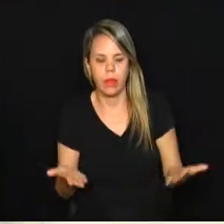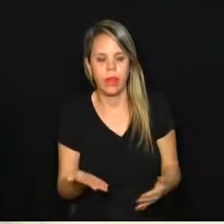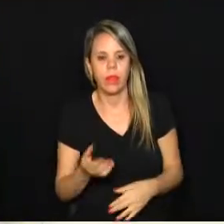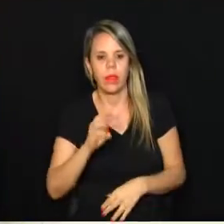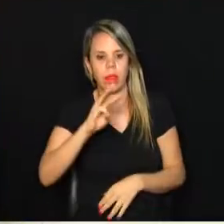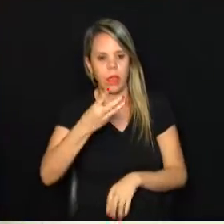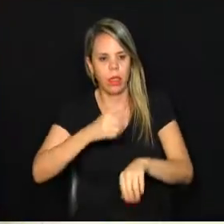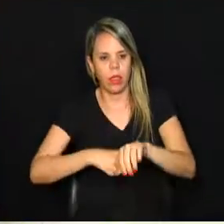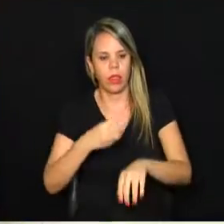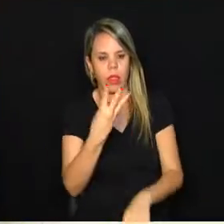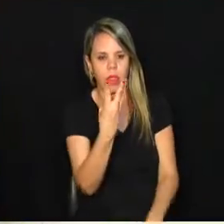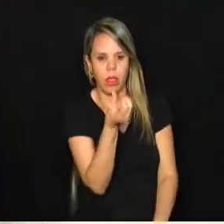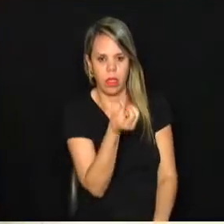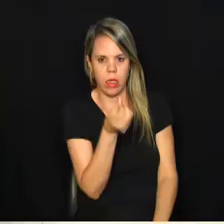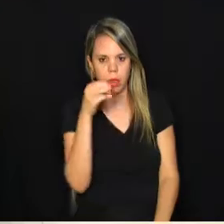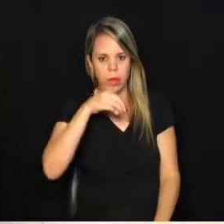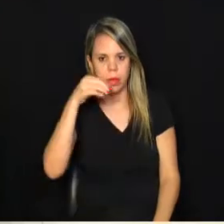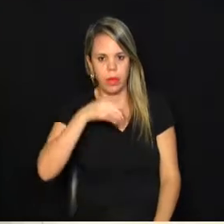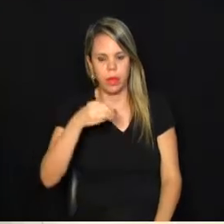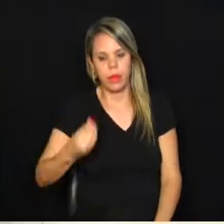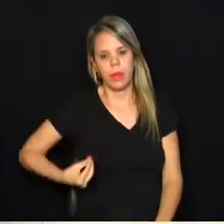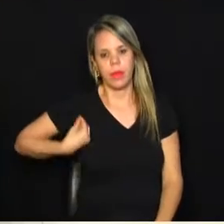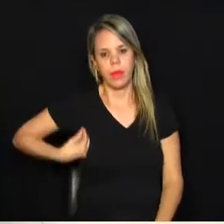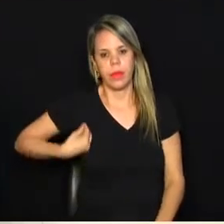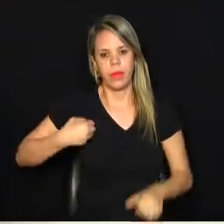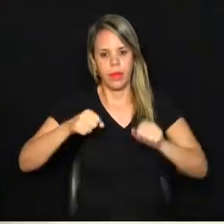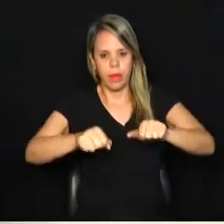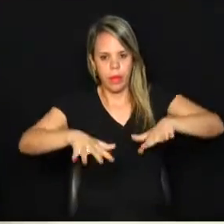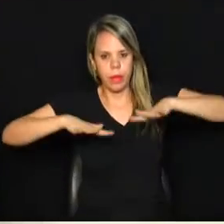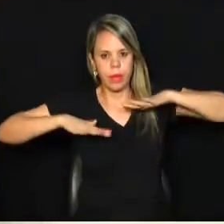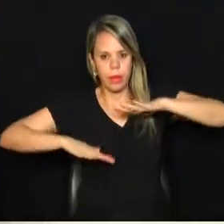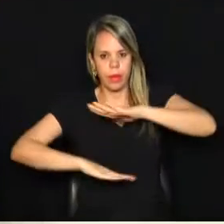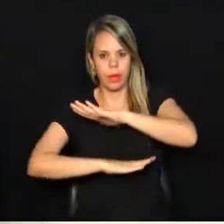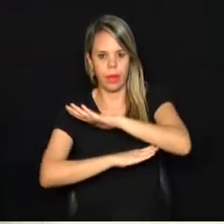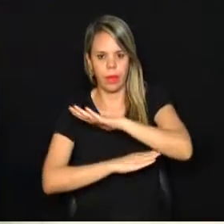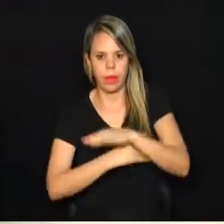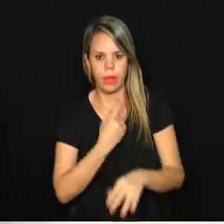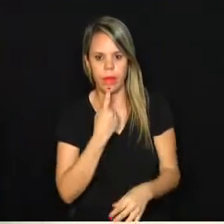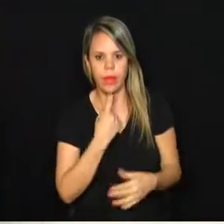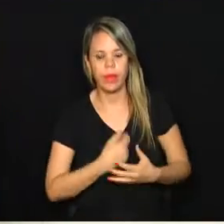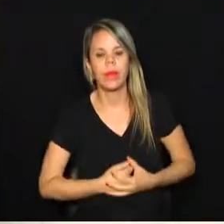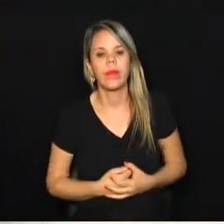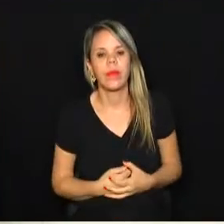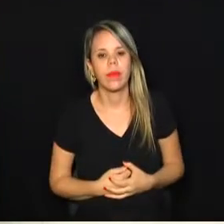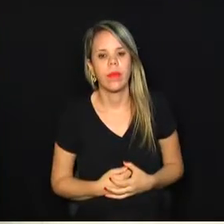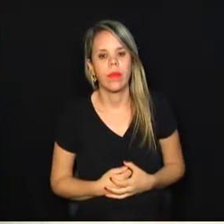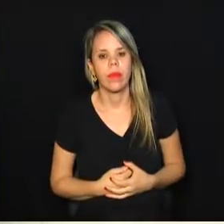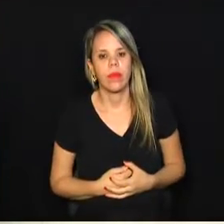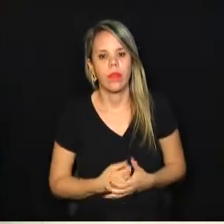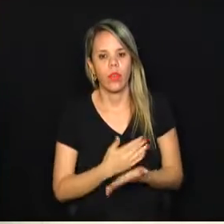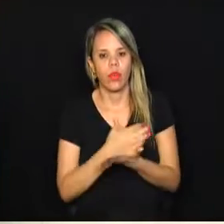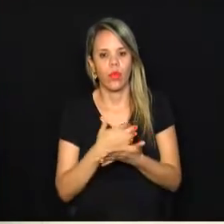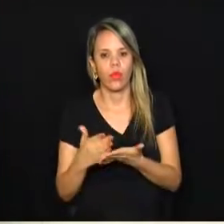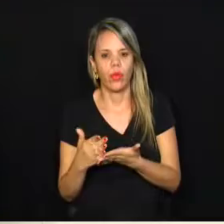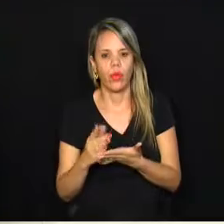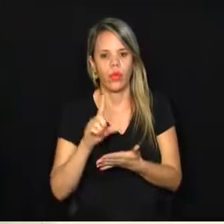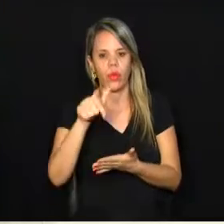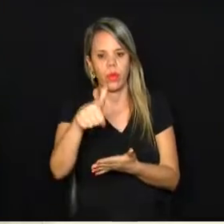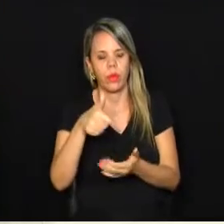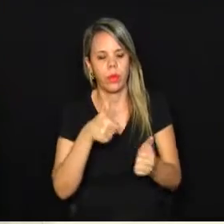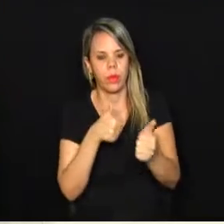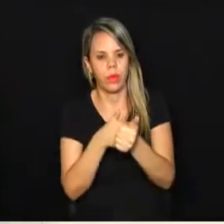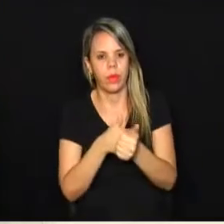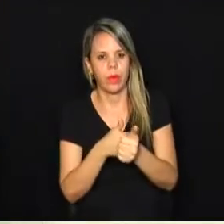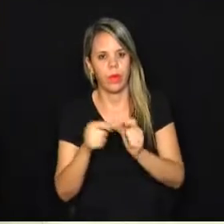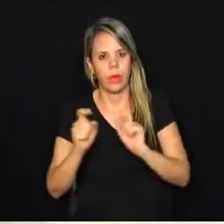horas e 36 minutos. Falamos ao vivo aqui do plenário da Câmara Municipal de Campinas, onde vai começar daqui a pouco